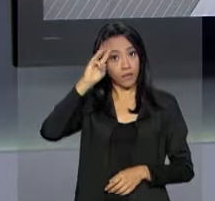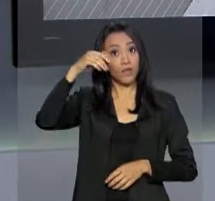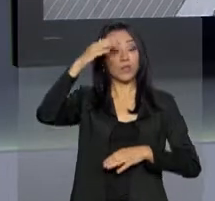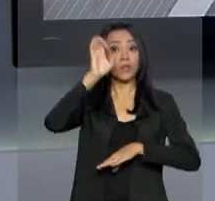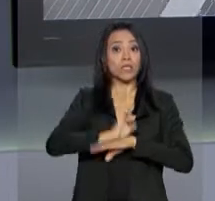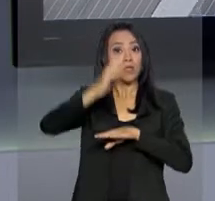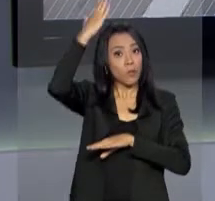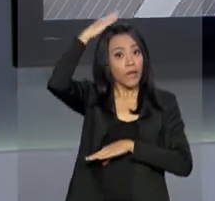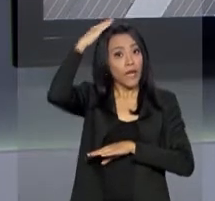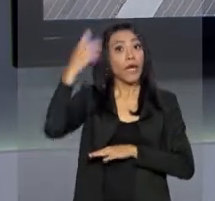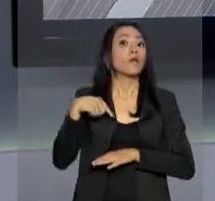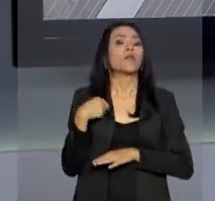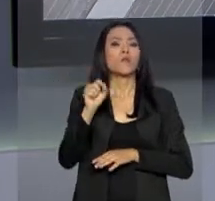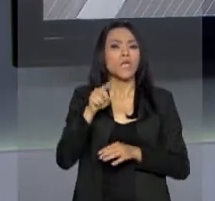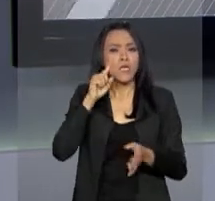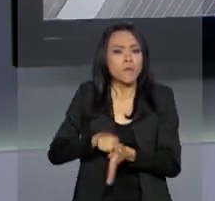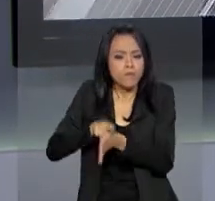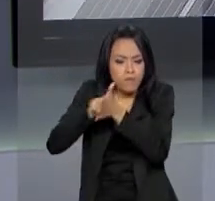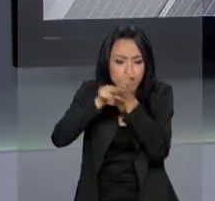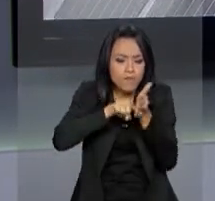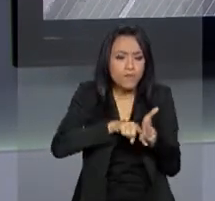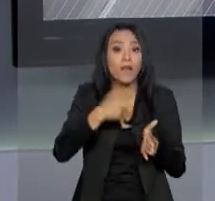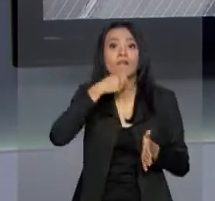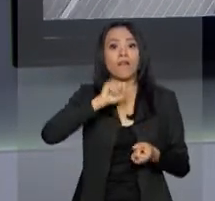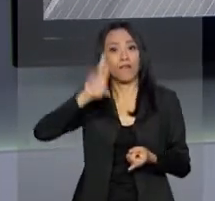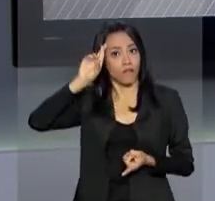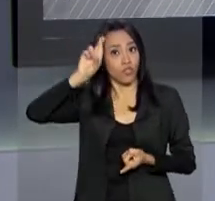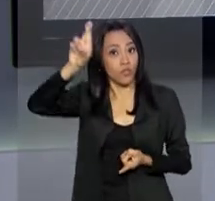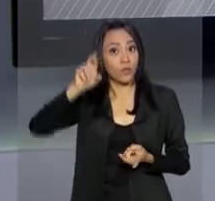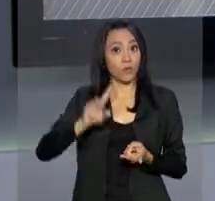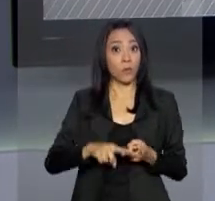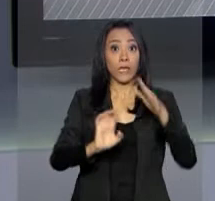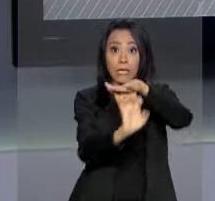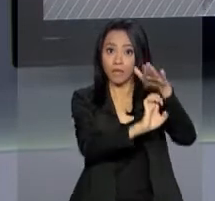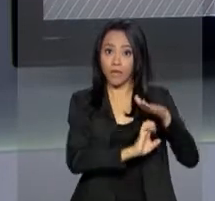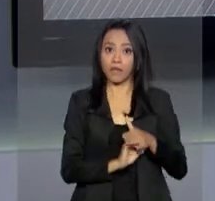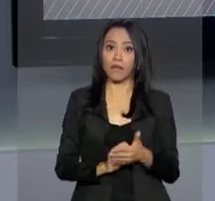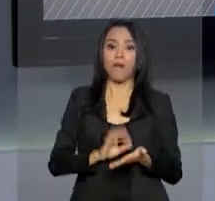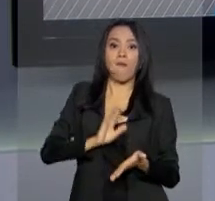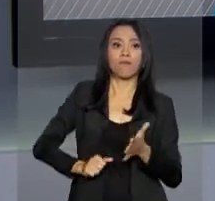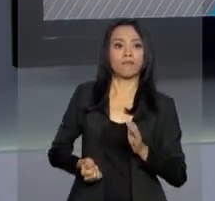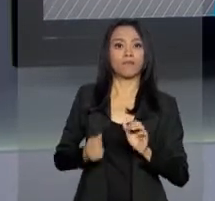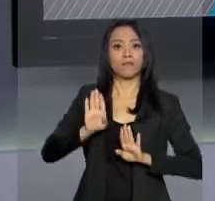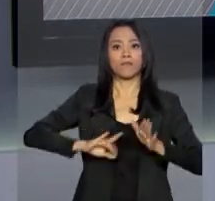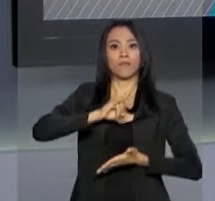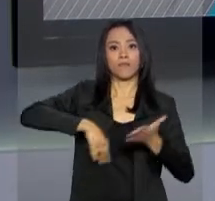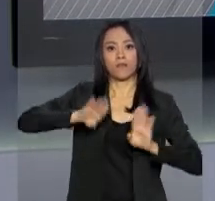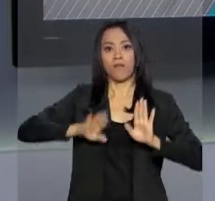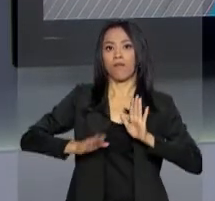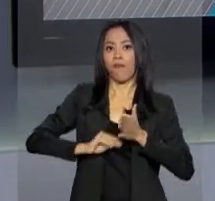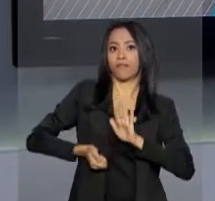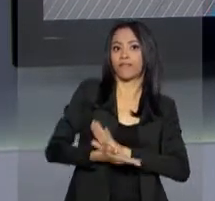bis nela são investigadas ações de gestores de empresas que teriam fraudado licitações e contratos da universidade tecnológica federal